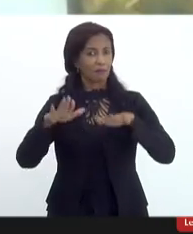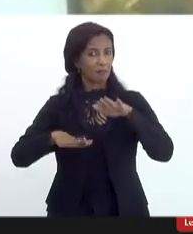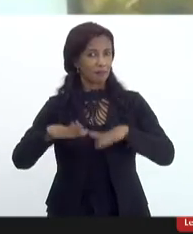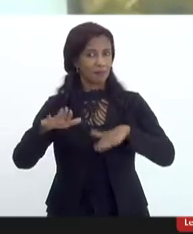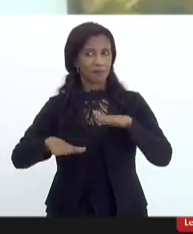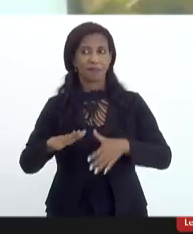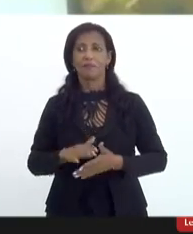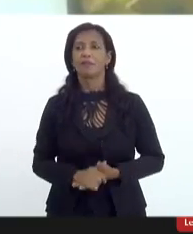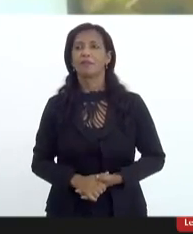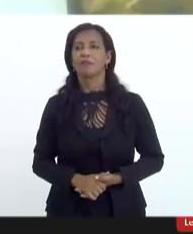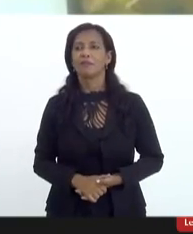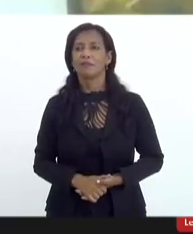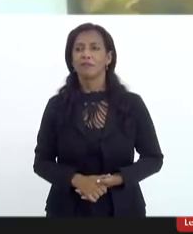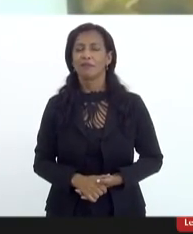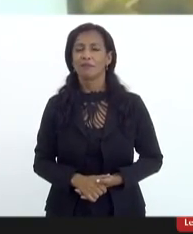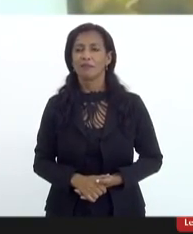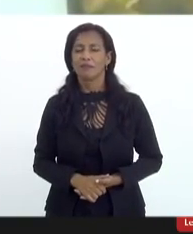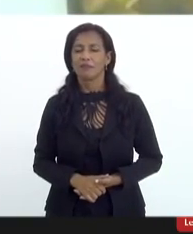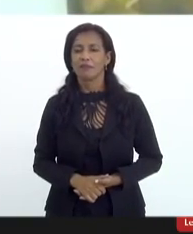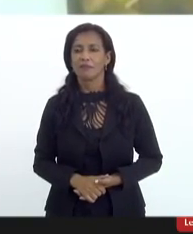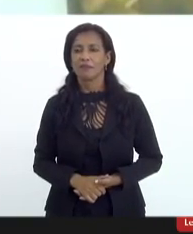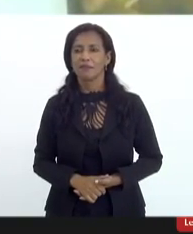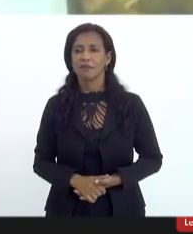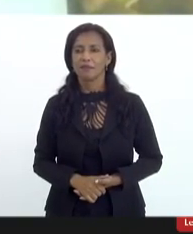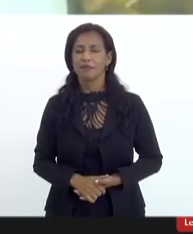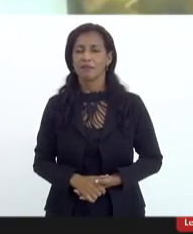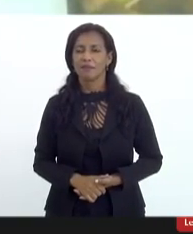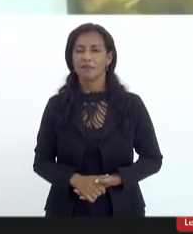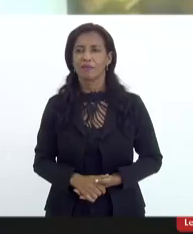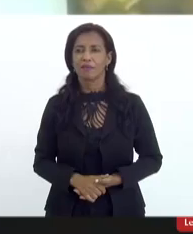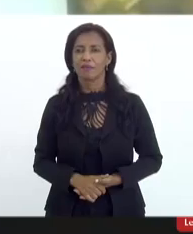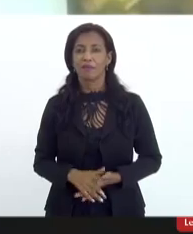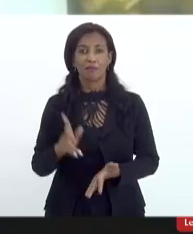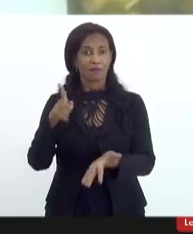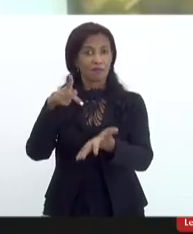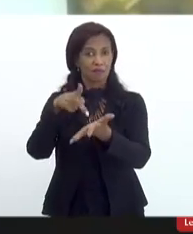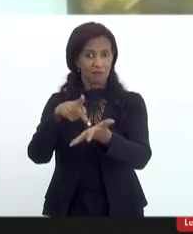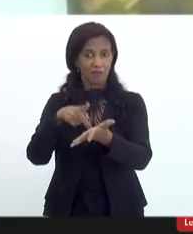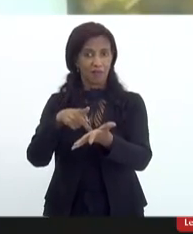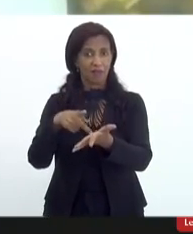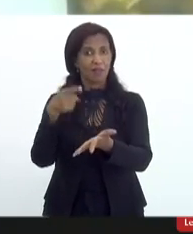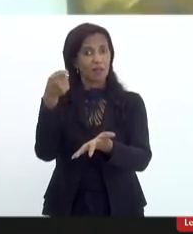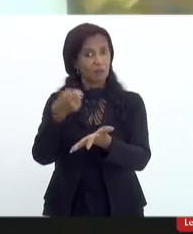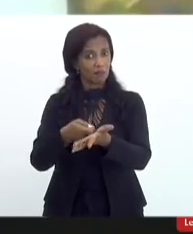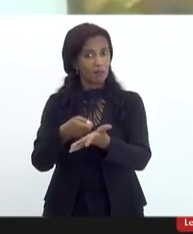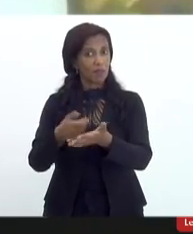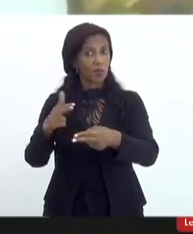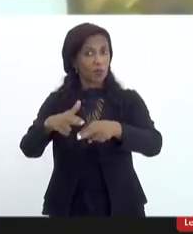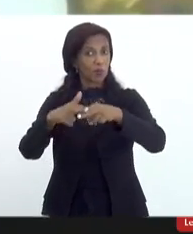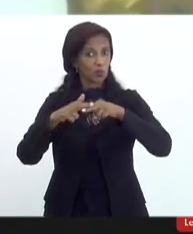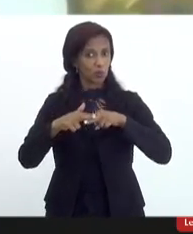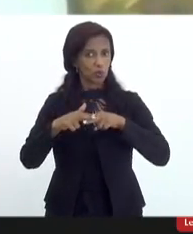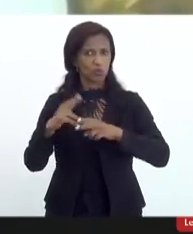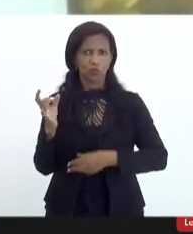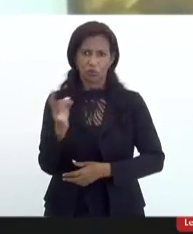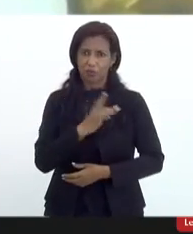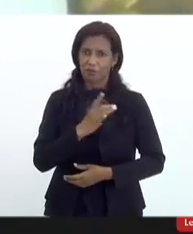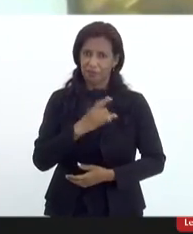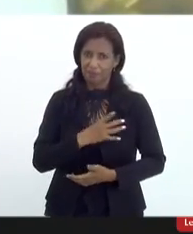Apesar de todos os pesares. Ou seja, realmente devemos ser motivos de muito medo,